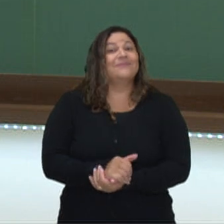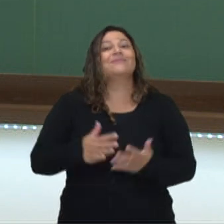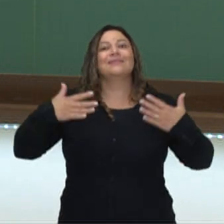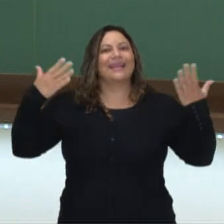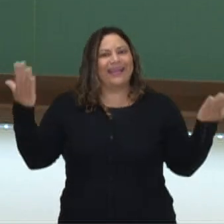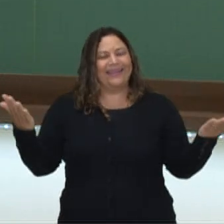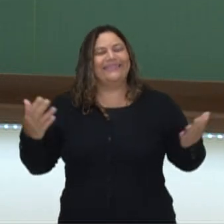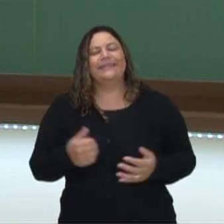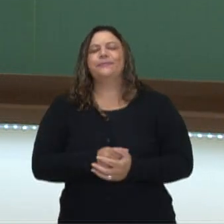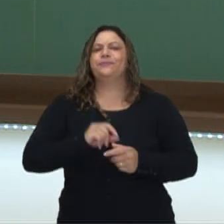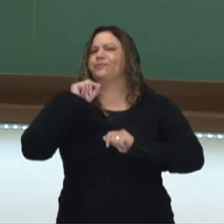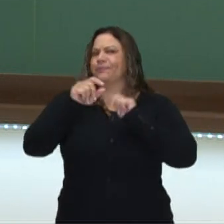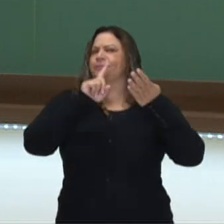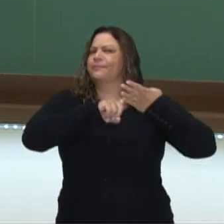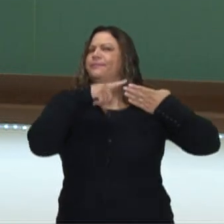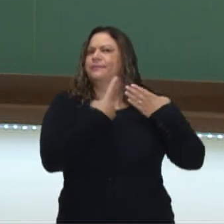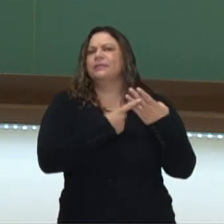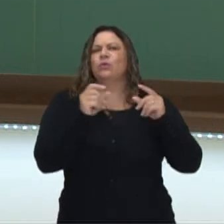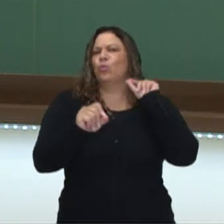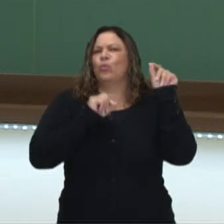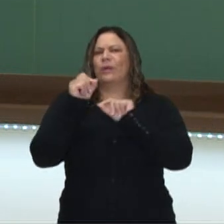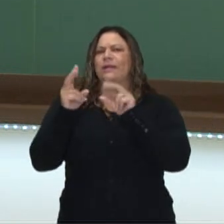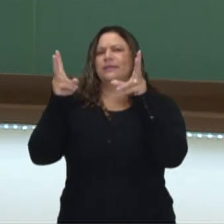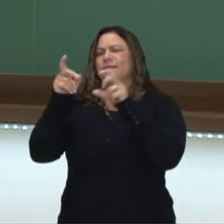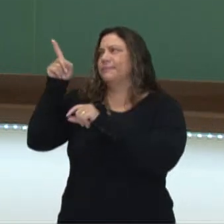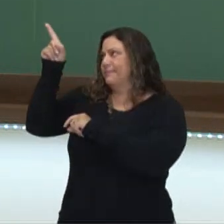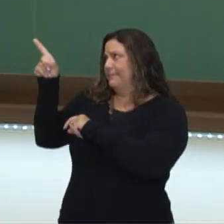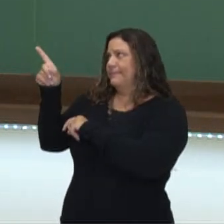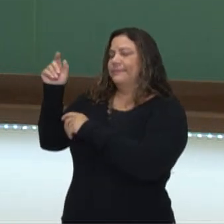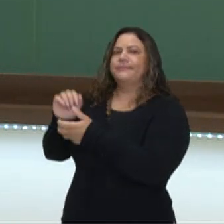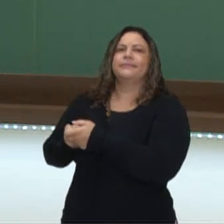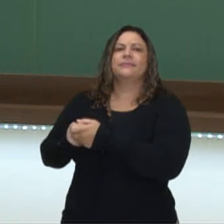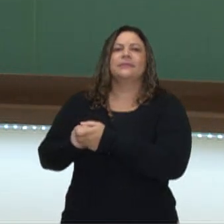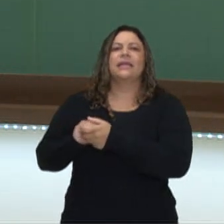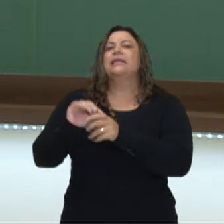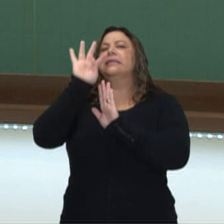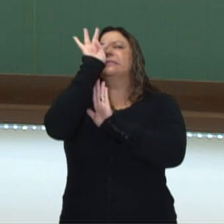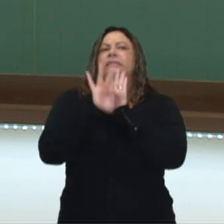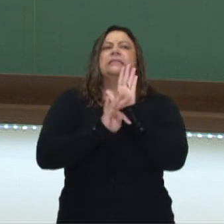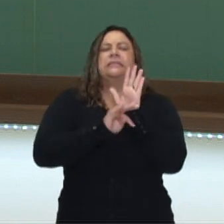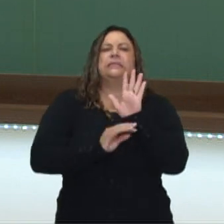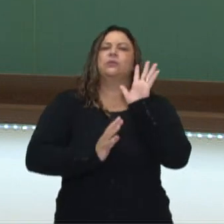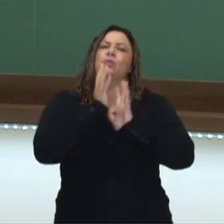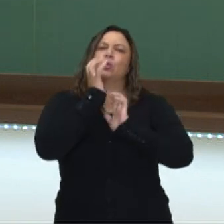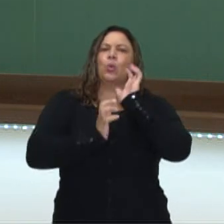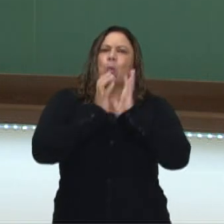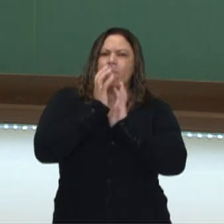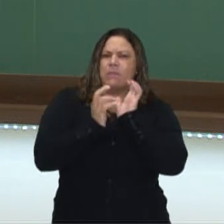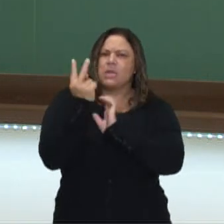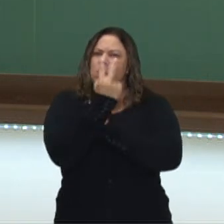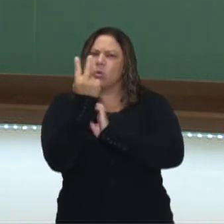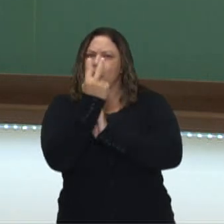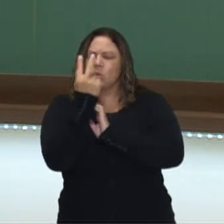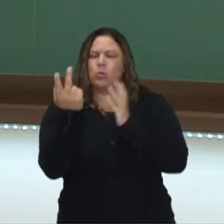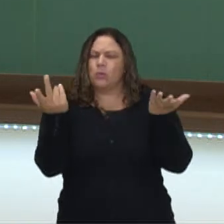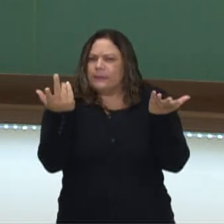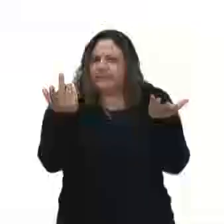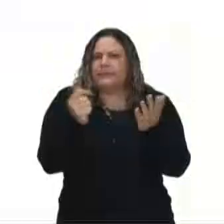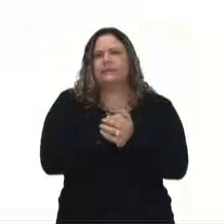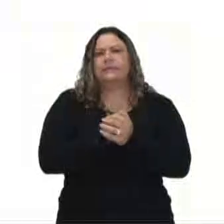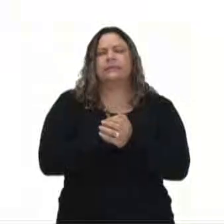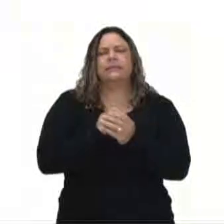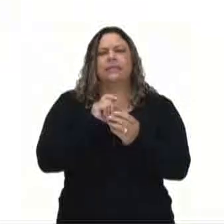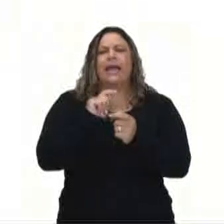Então, minha gente, que figura de linguagem é essa presente neste recorte, quando brigam dois gramáticos? Pois bem, a figura